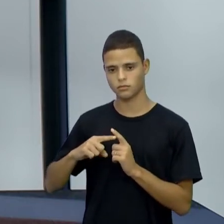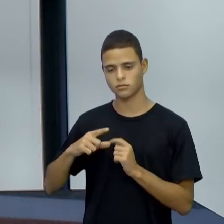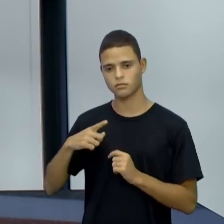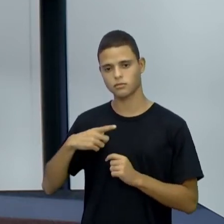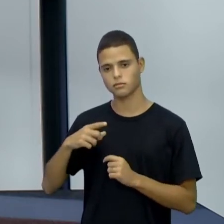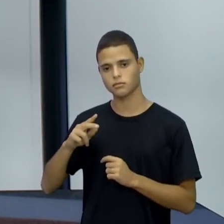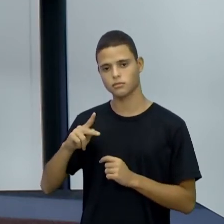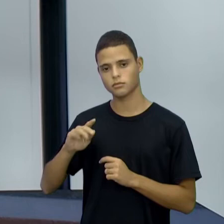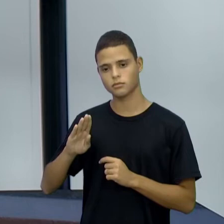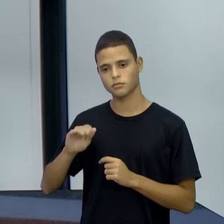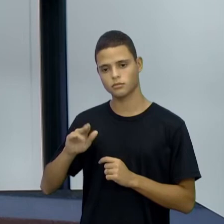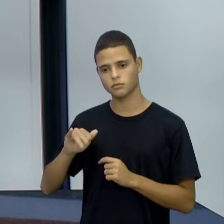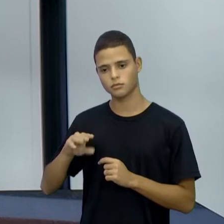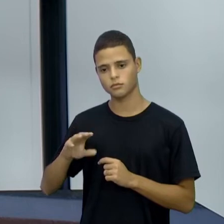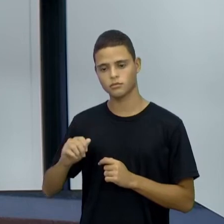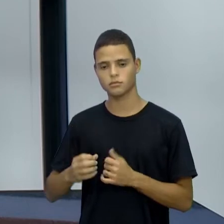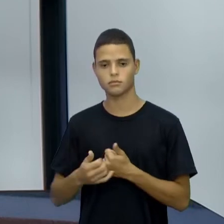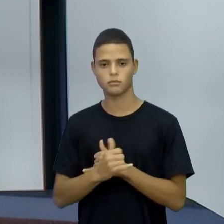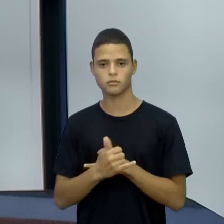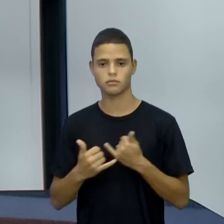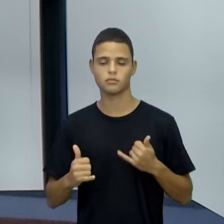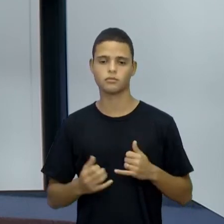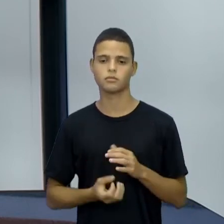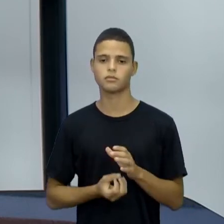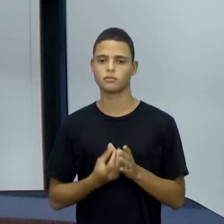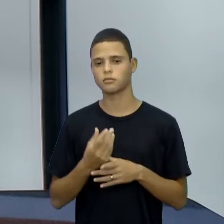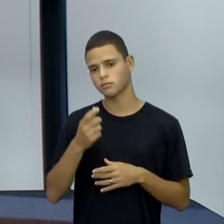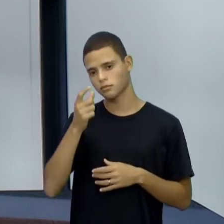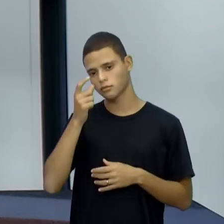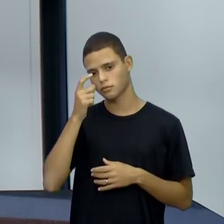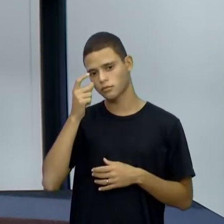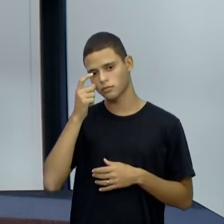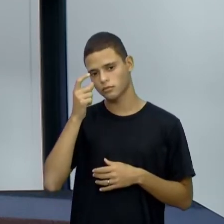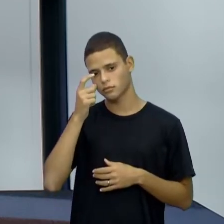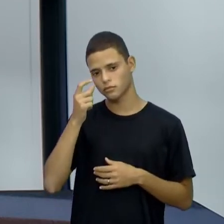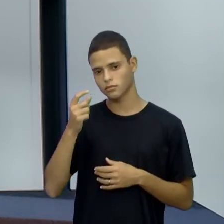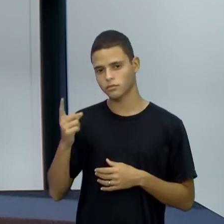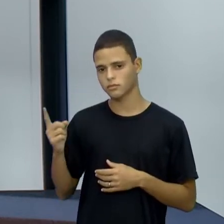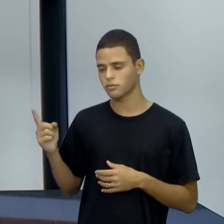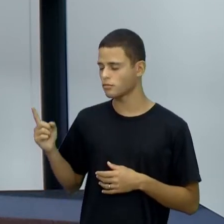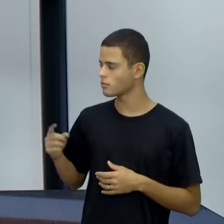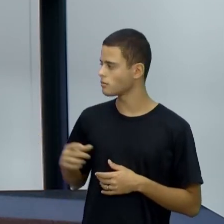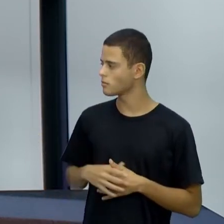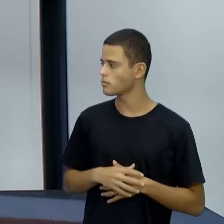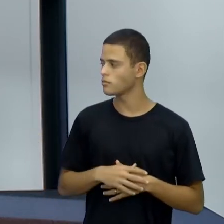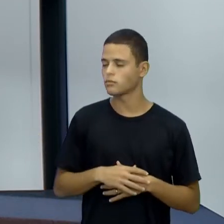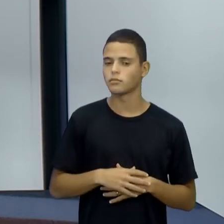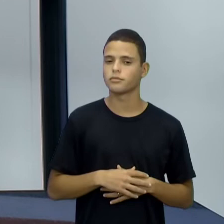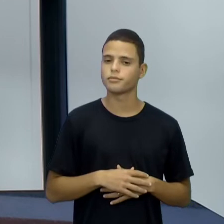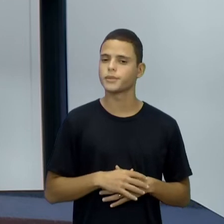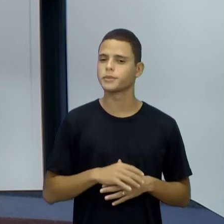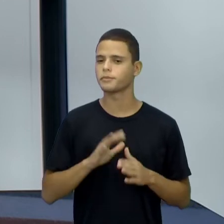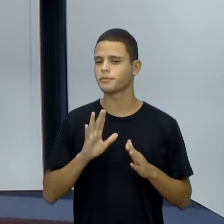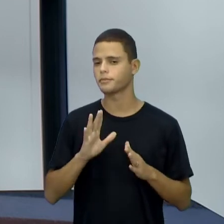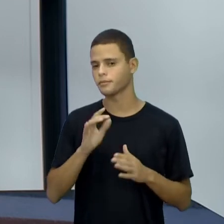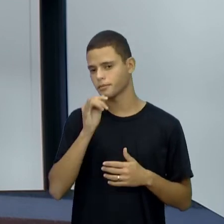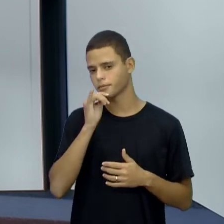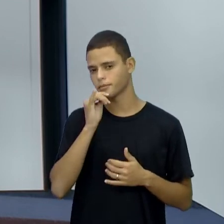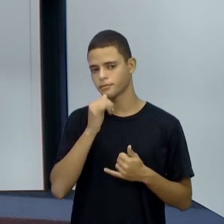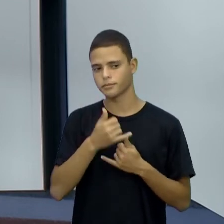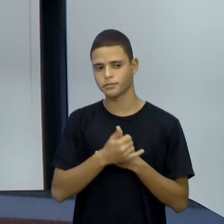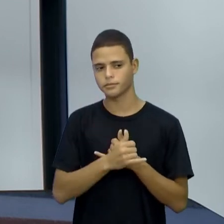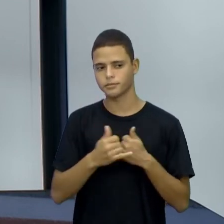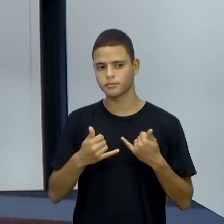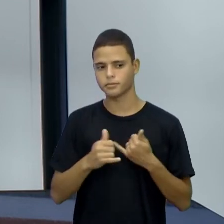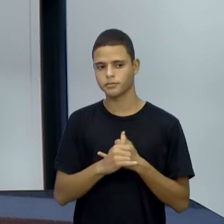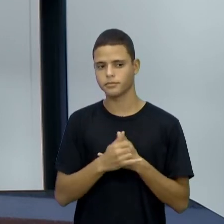bobina, gera eletricidade. O interessante é que eu não falei aqui, não dá para ver com o nosso esquema, mas essa eletricidade gerada